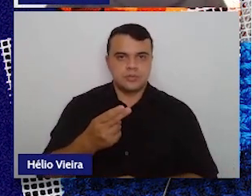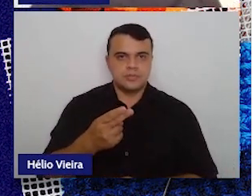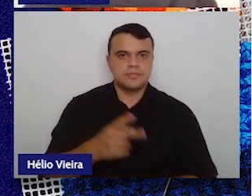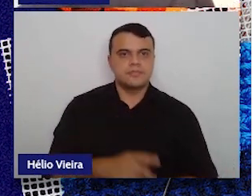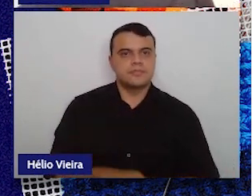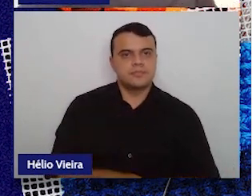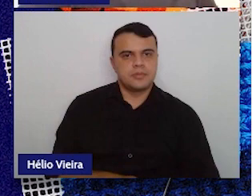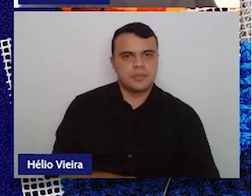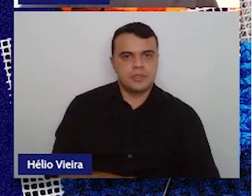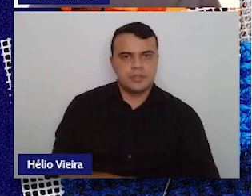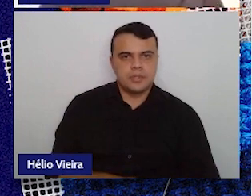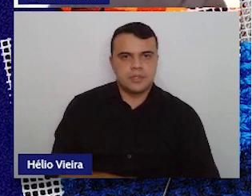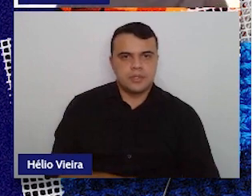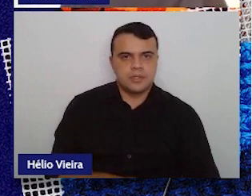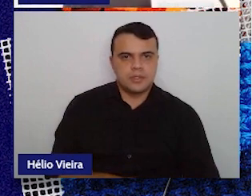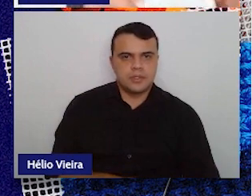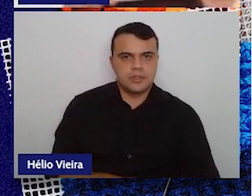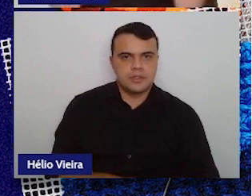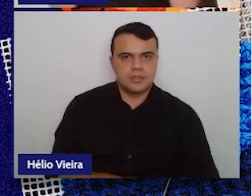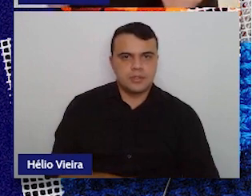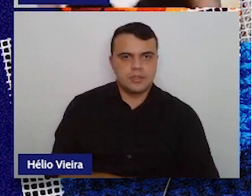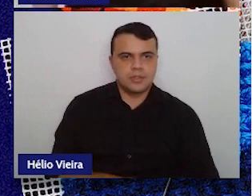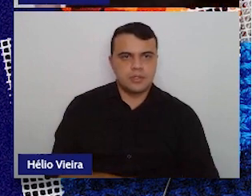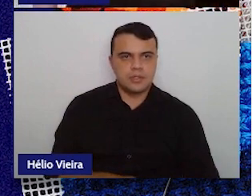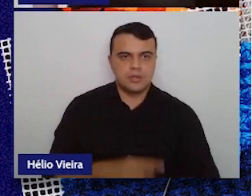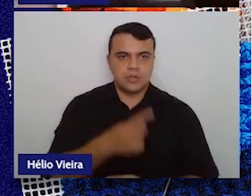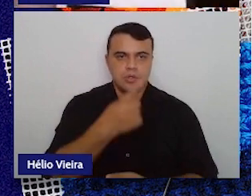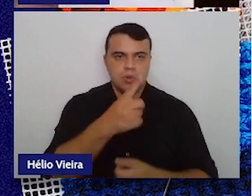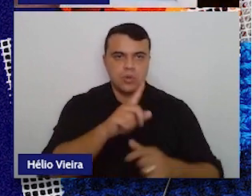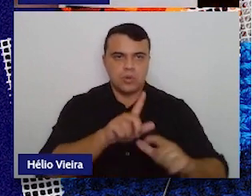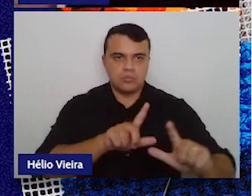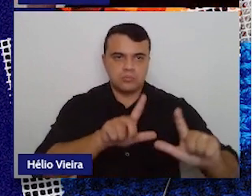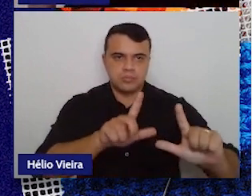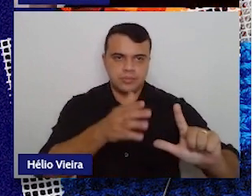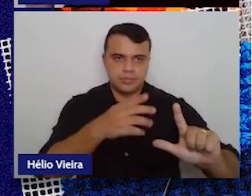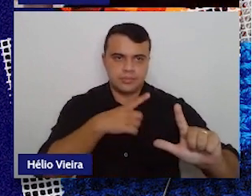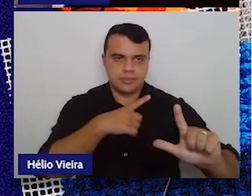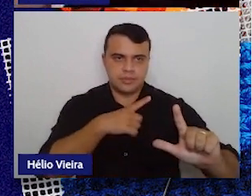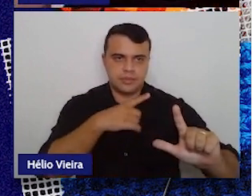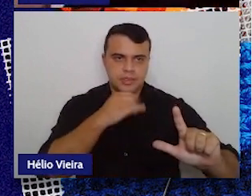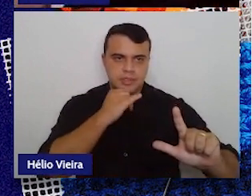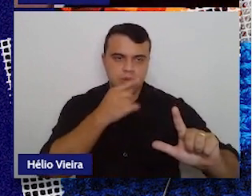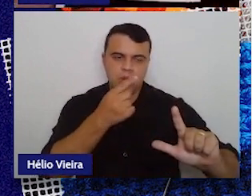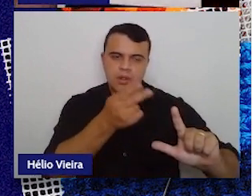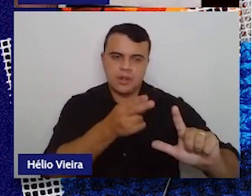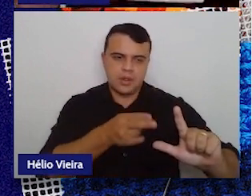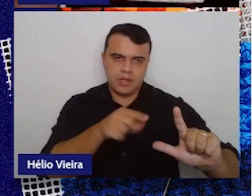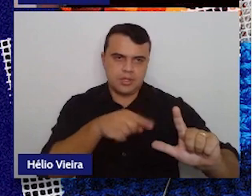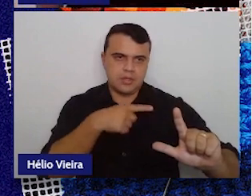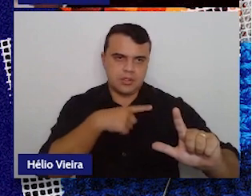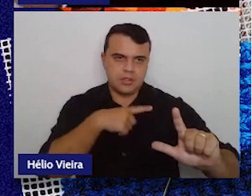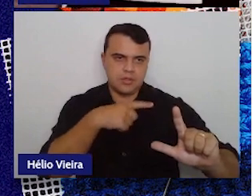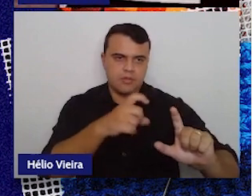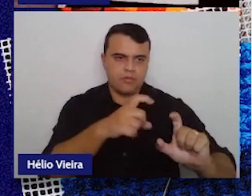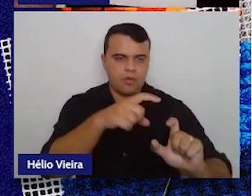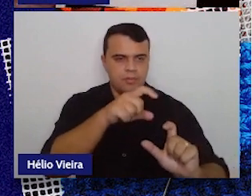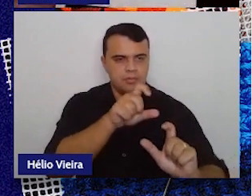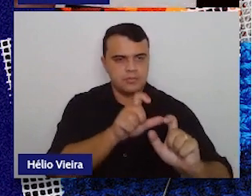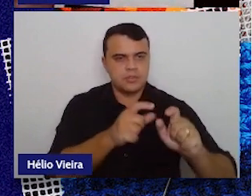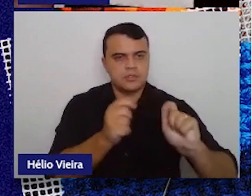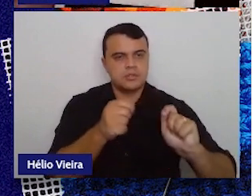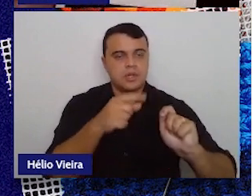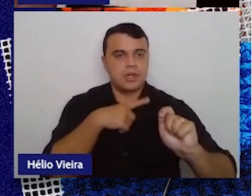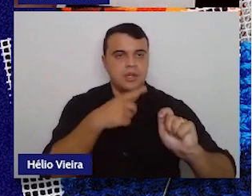poder cortar, um risco, ou seja, um desenho de formas geométricas onde você vai